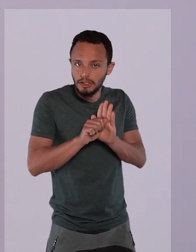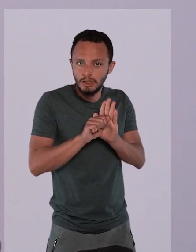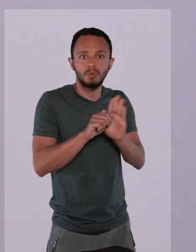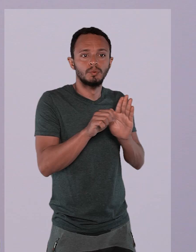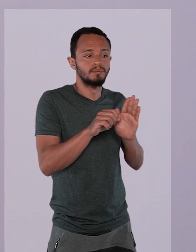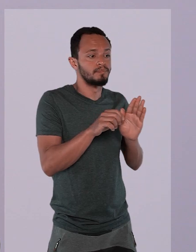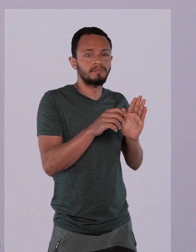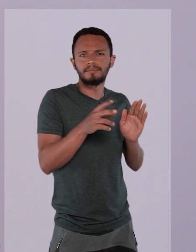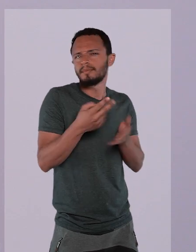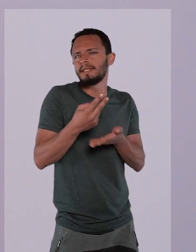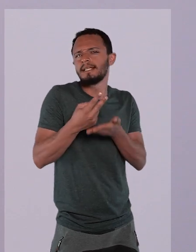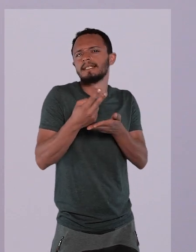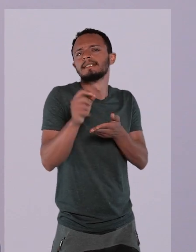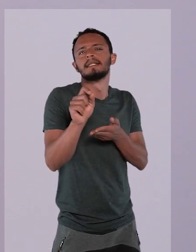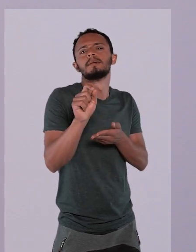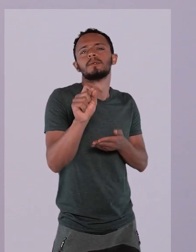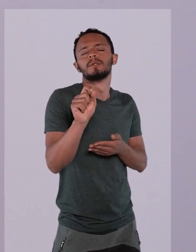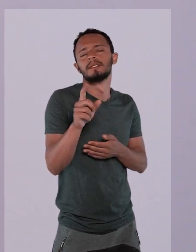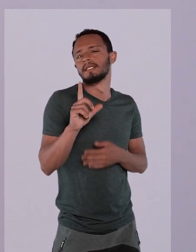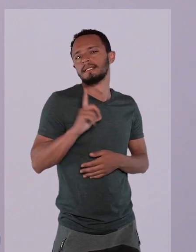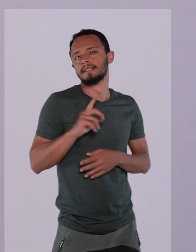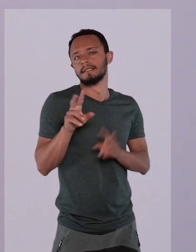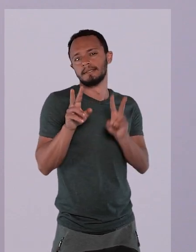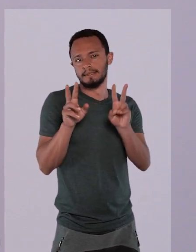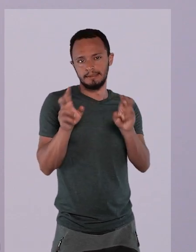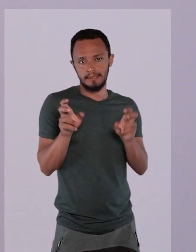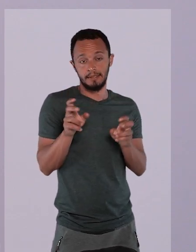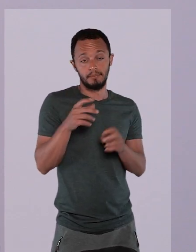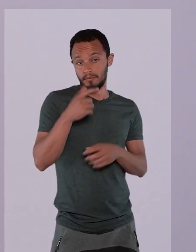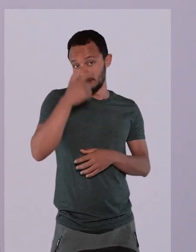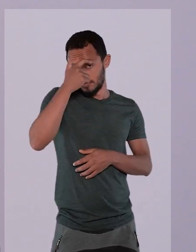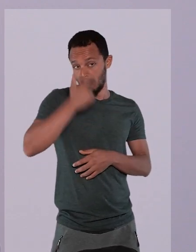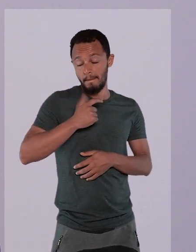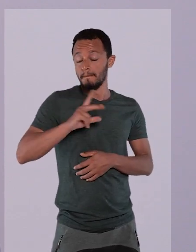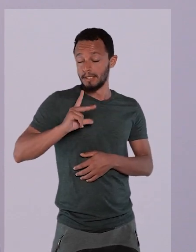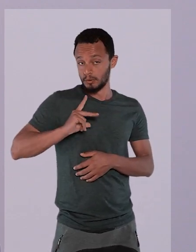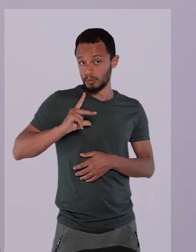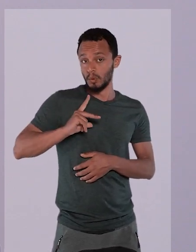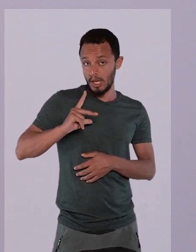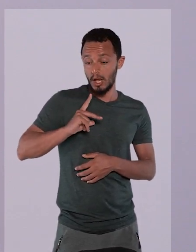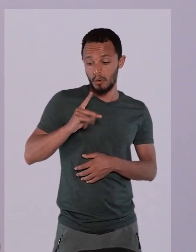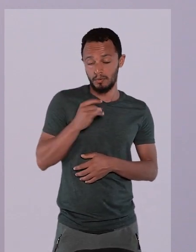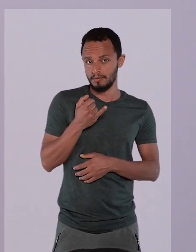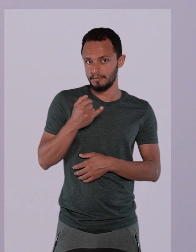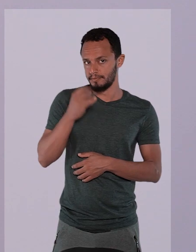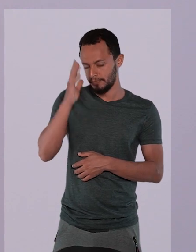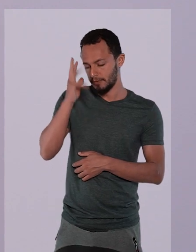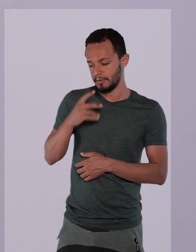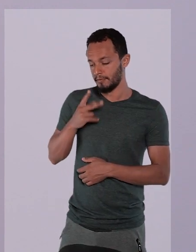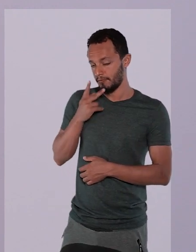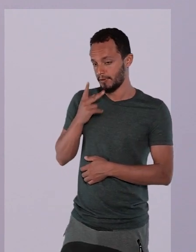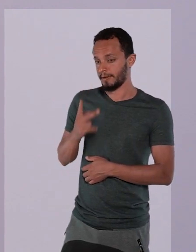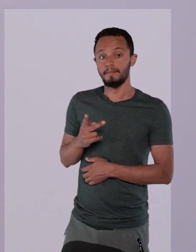sempre a história. Tem uma outra coisa também, que é uma coisa pessoal, Afonso, né, que eu tenho que dizer, eu sempre fui